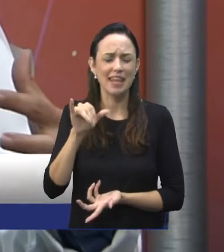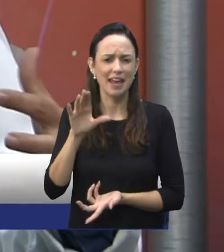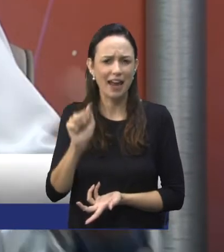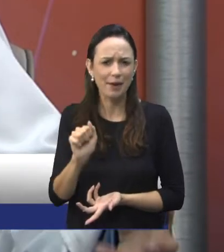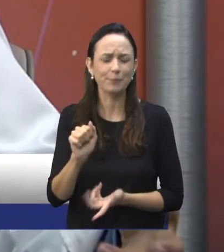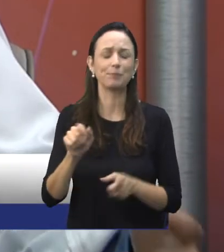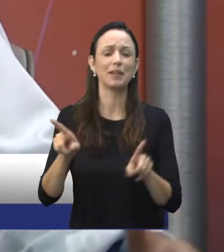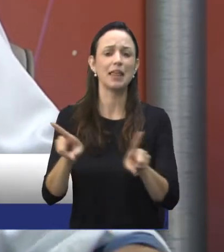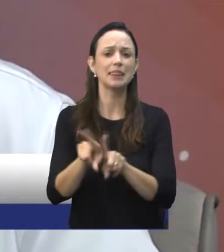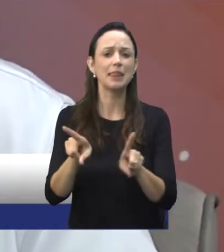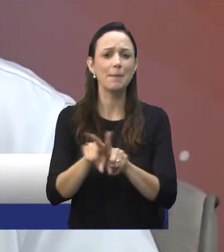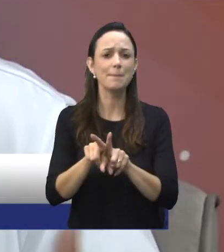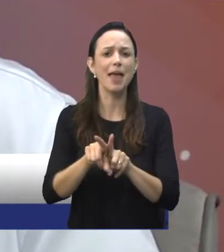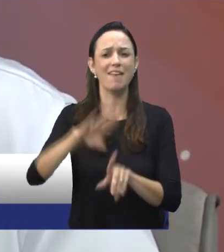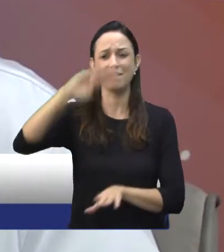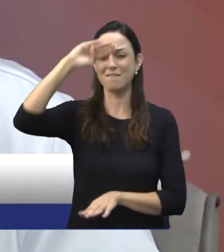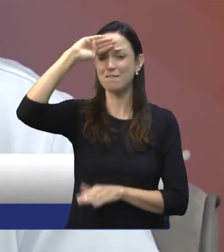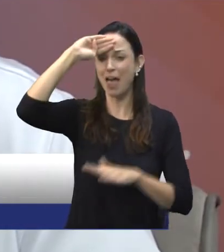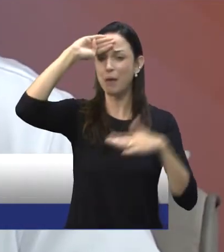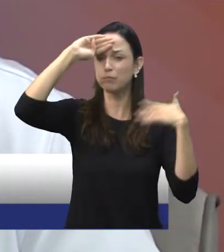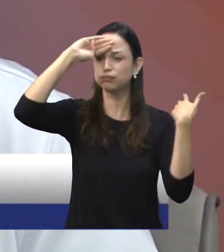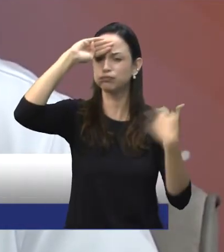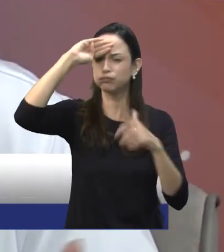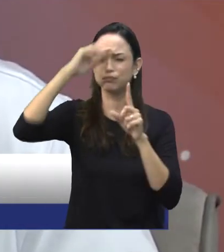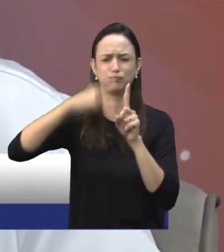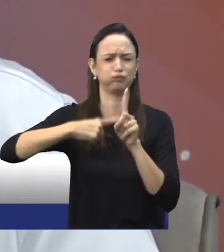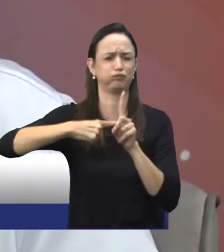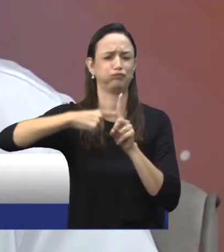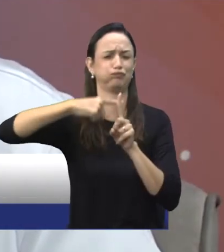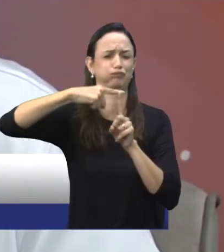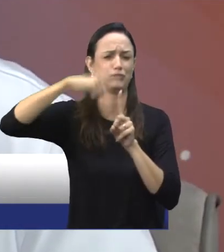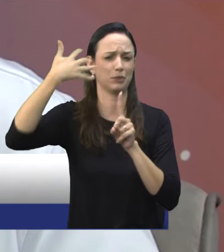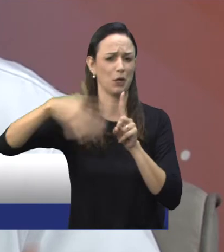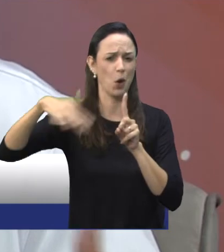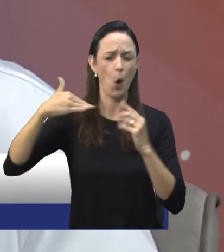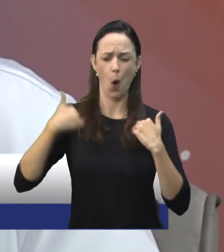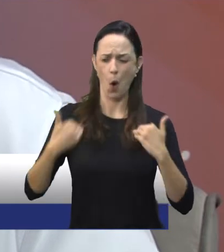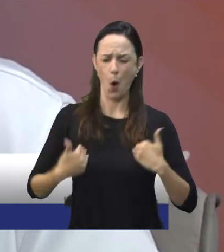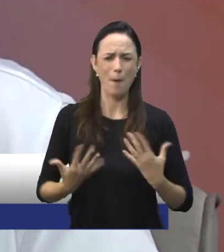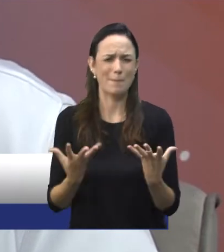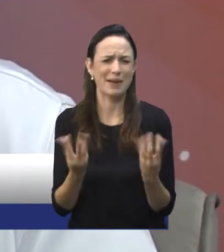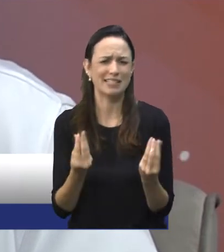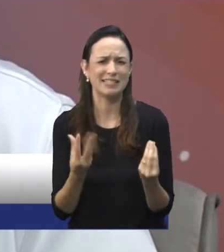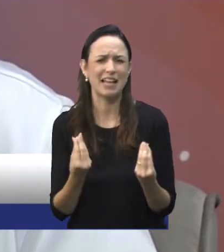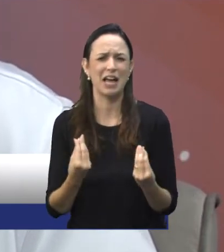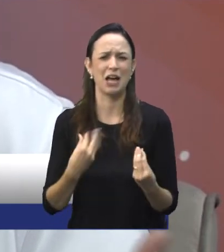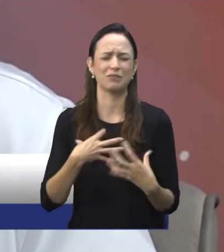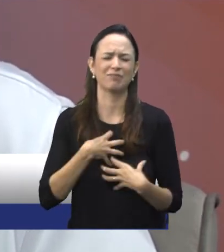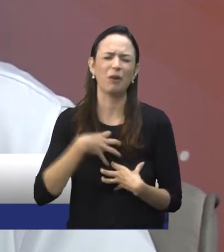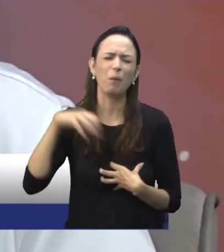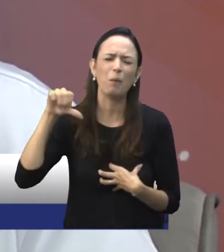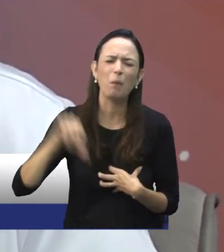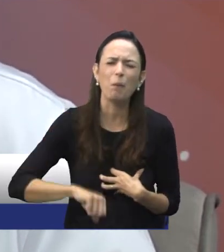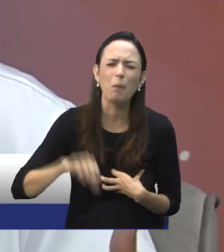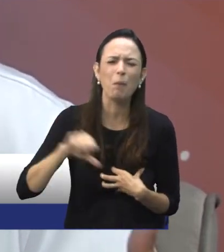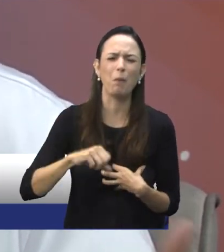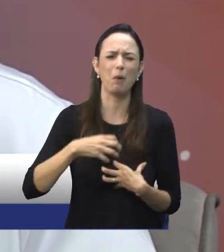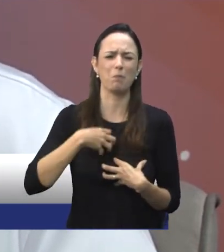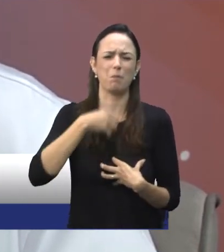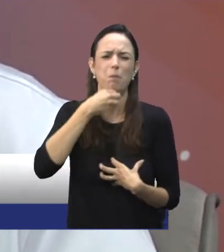de febre muito alta, muita dor no corpo, muito mal-estar, náuseas e vômitos intensos